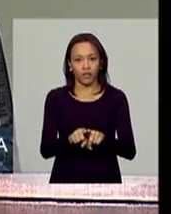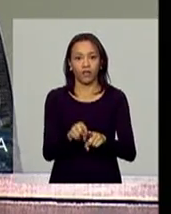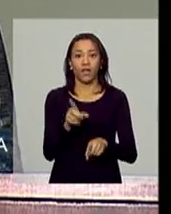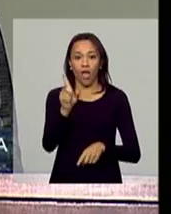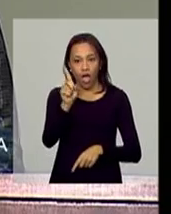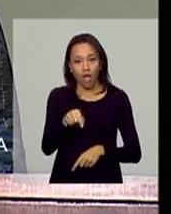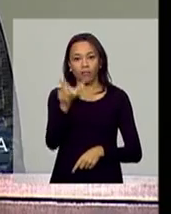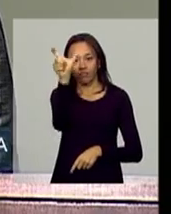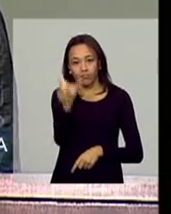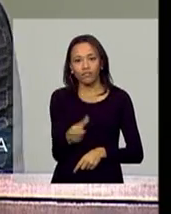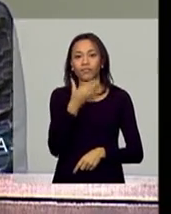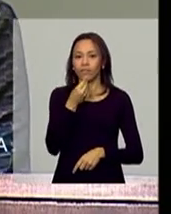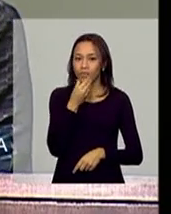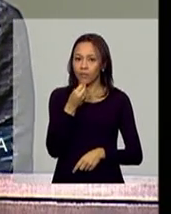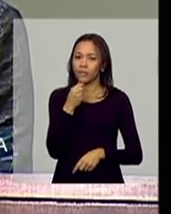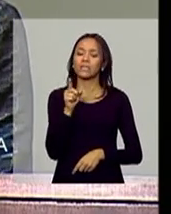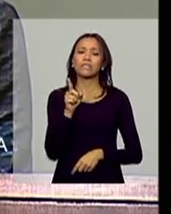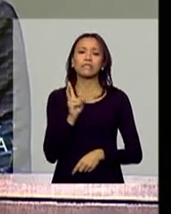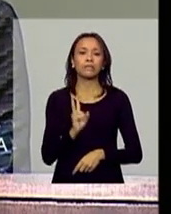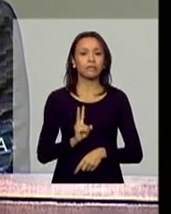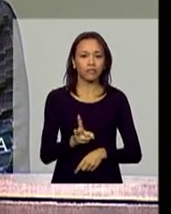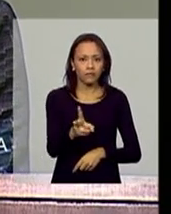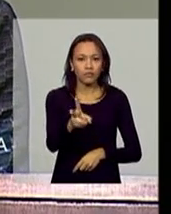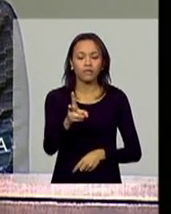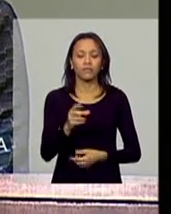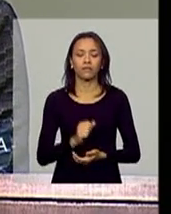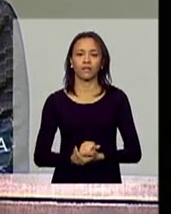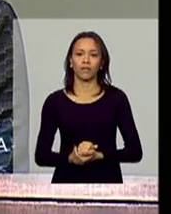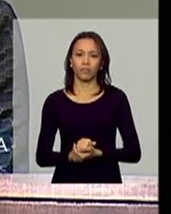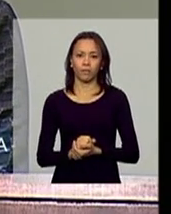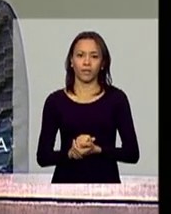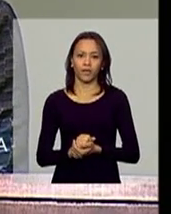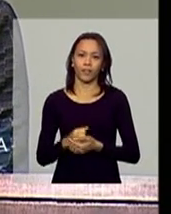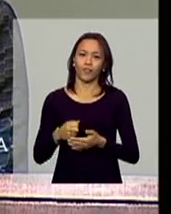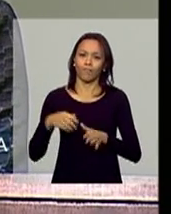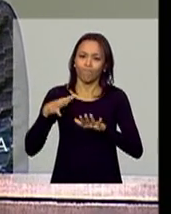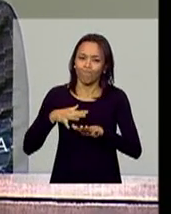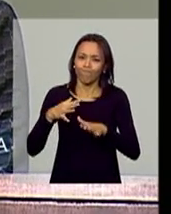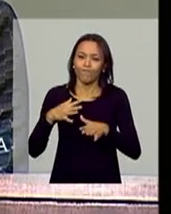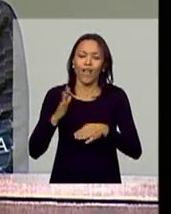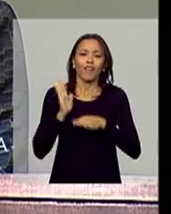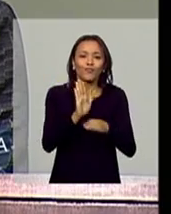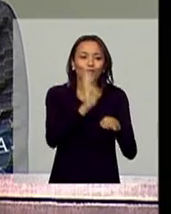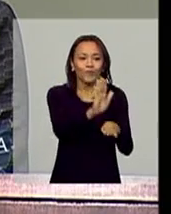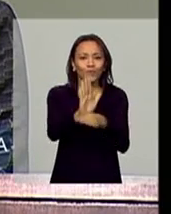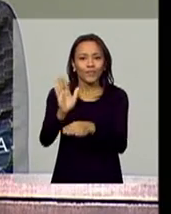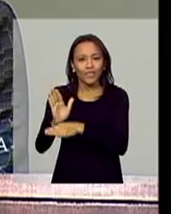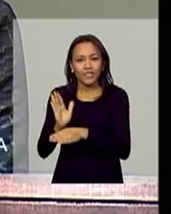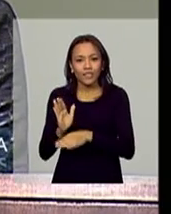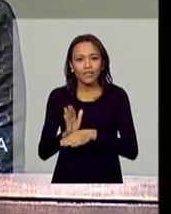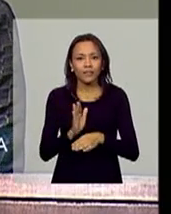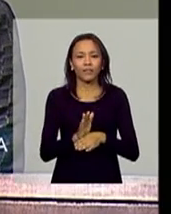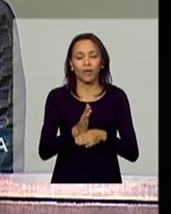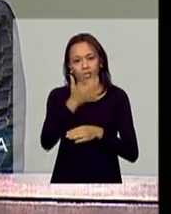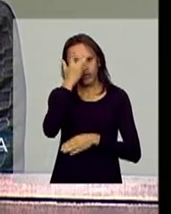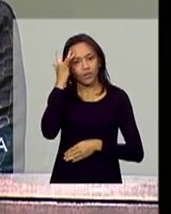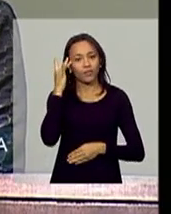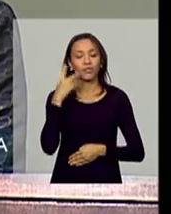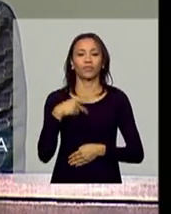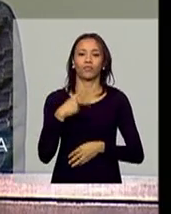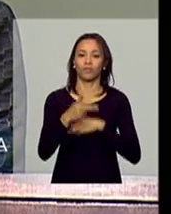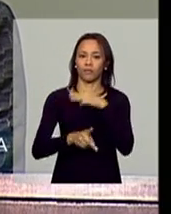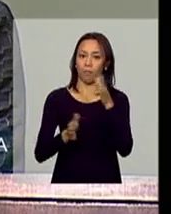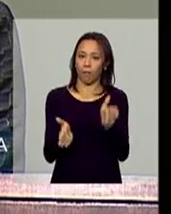um defensor da população pobre do nosso país.